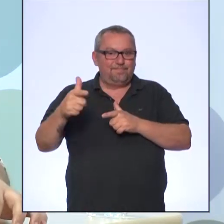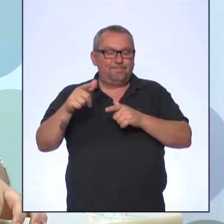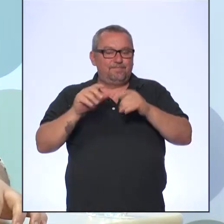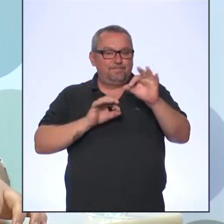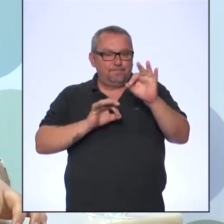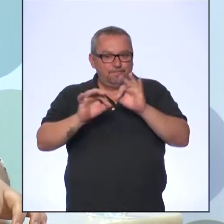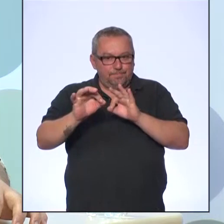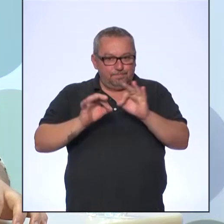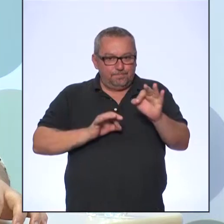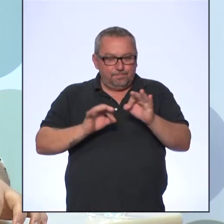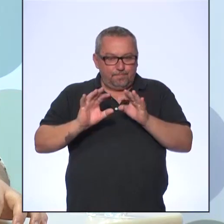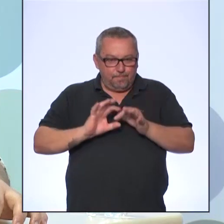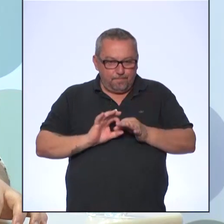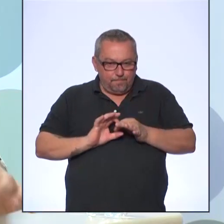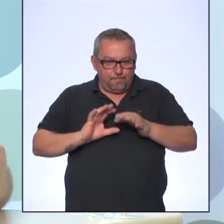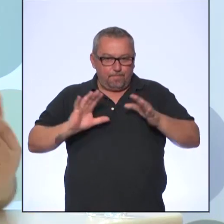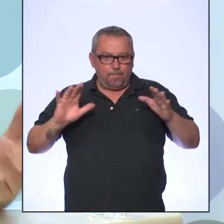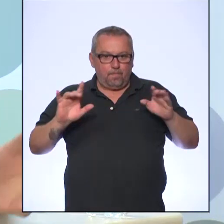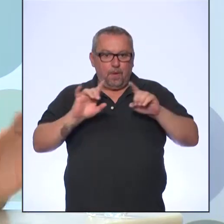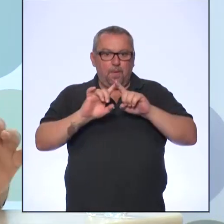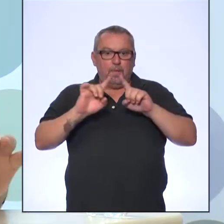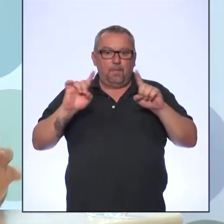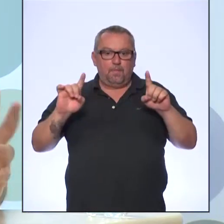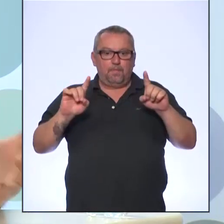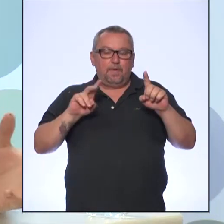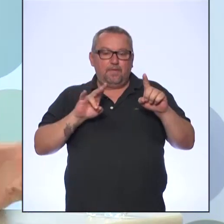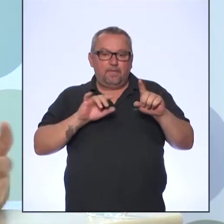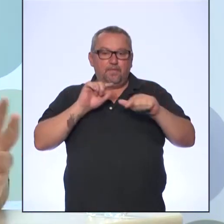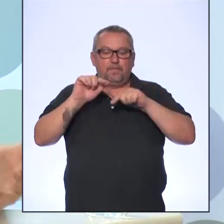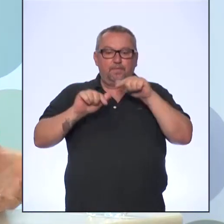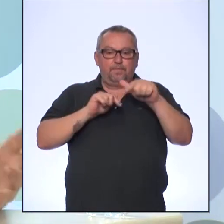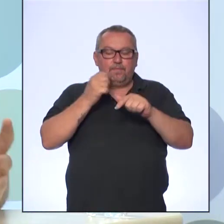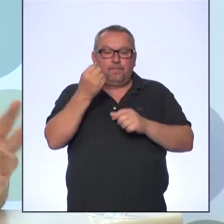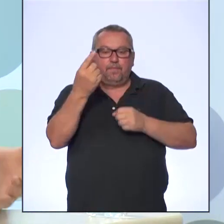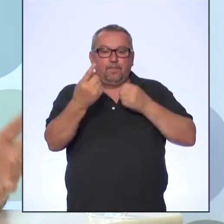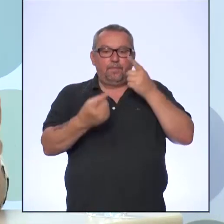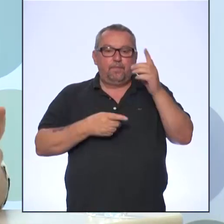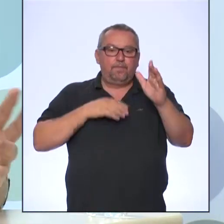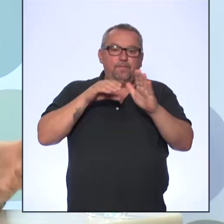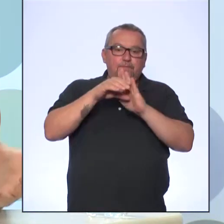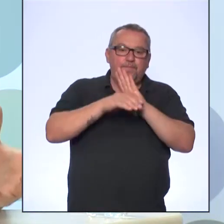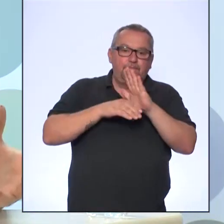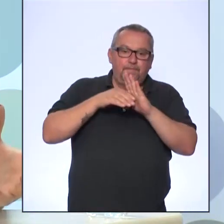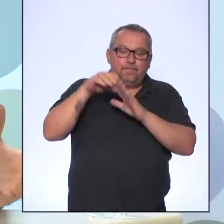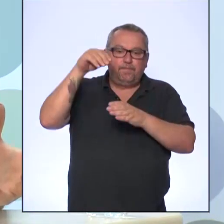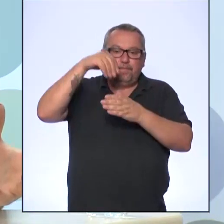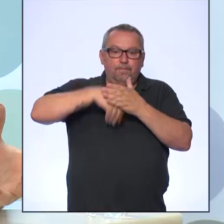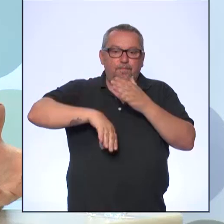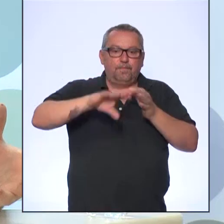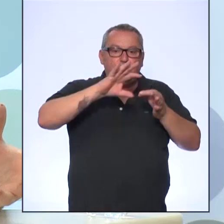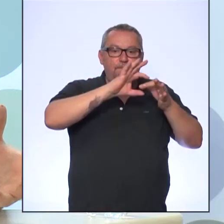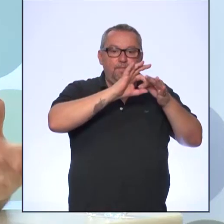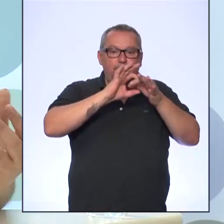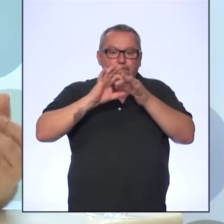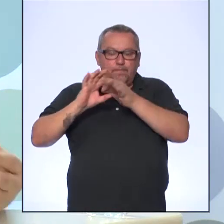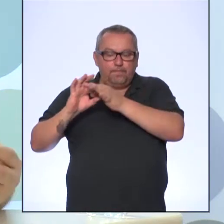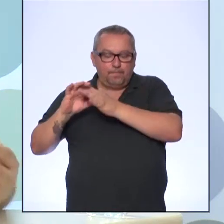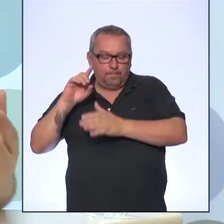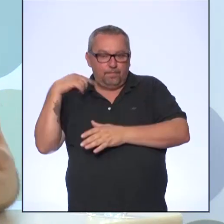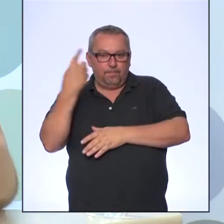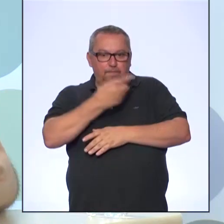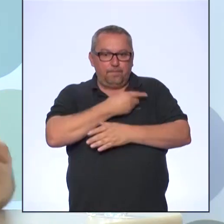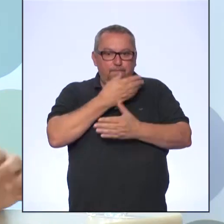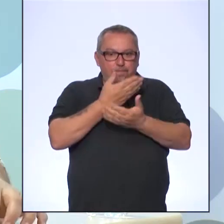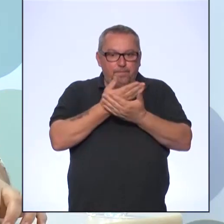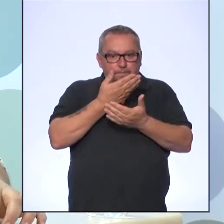de independência, mas vamos trabalhar alguns conceitos importantes dentro desse contexto que a gente está estudando